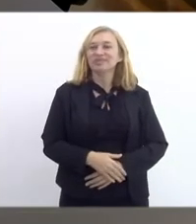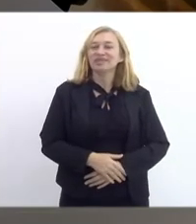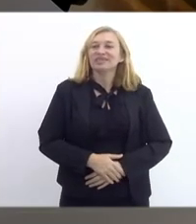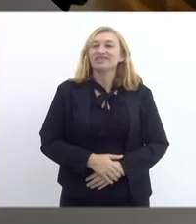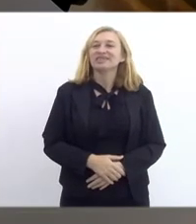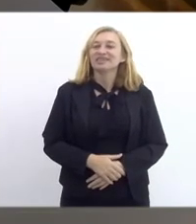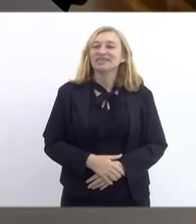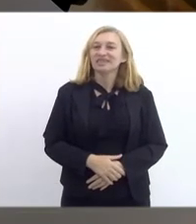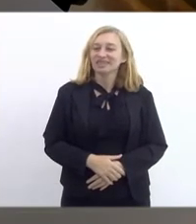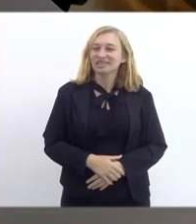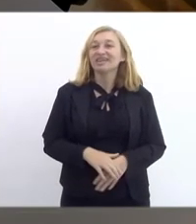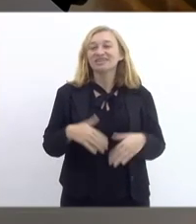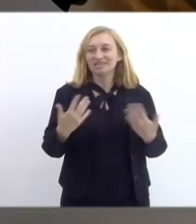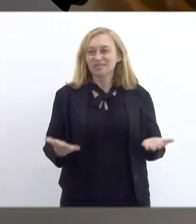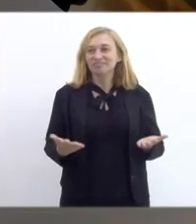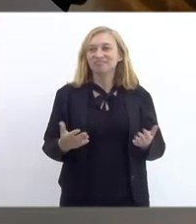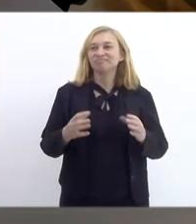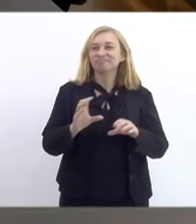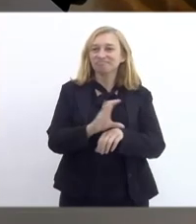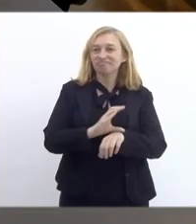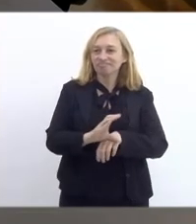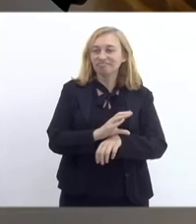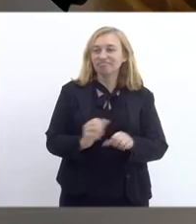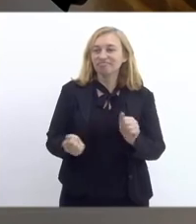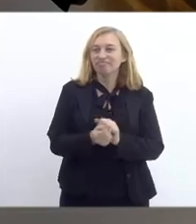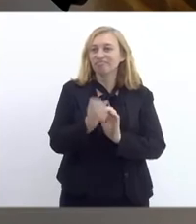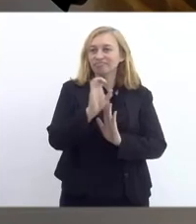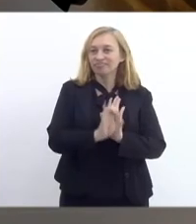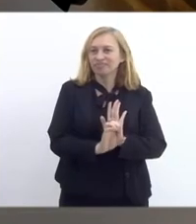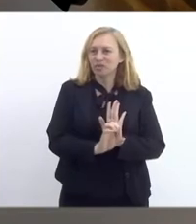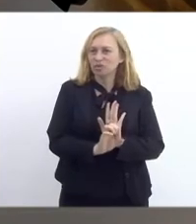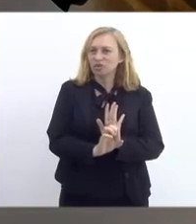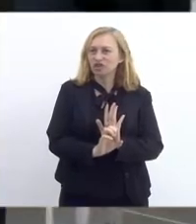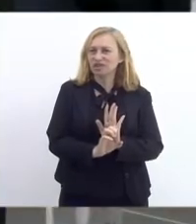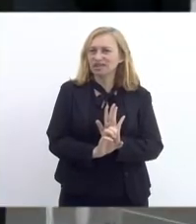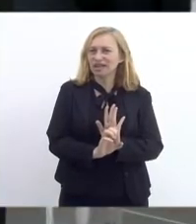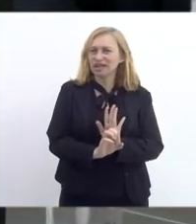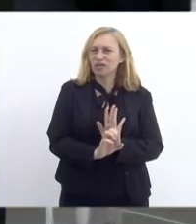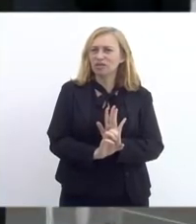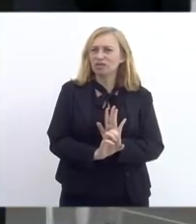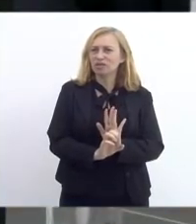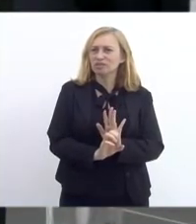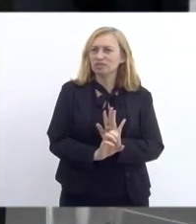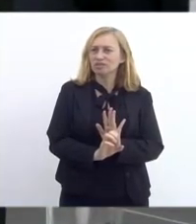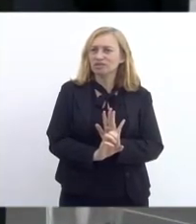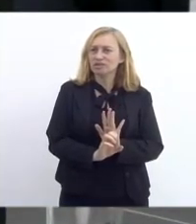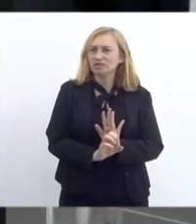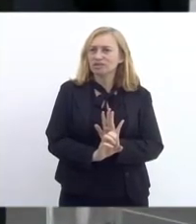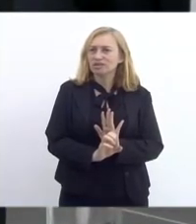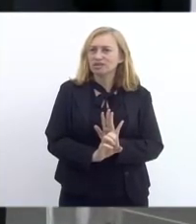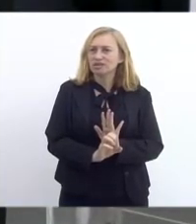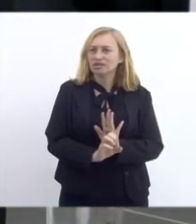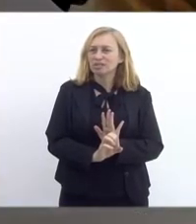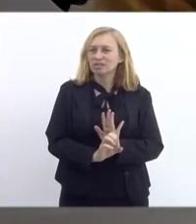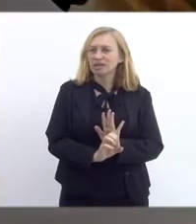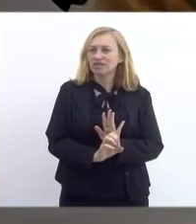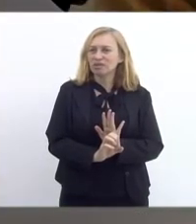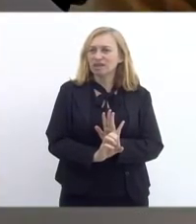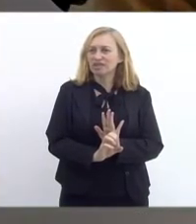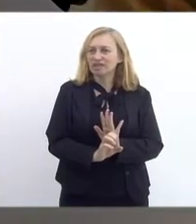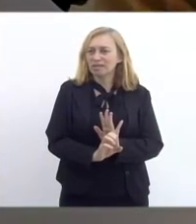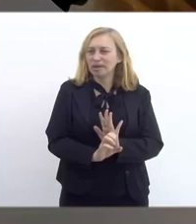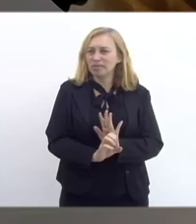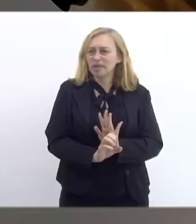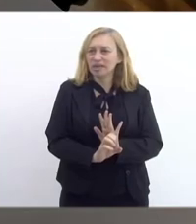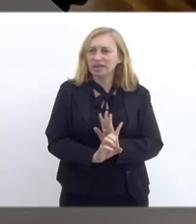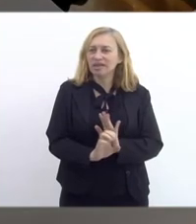da política. Então, parecer pela constitucionalidade com emenda... Só explicar aqui, rapidamente, esse projeto